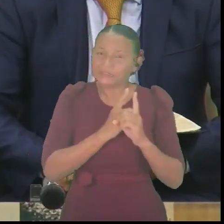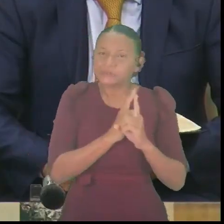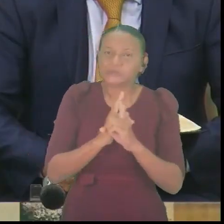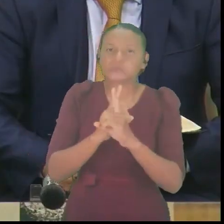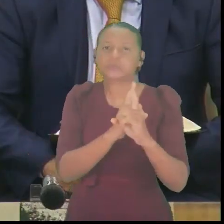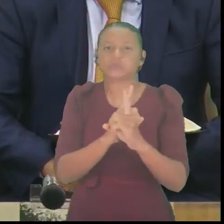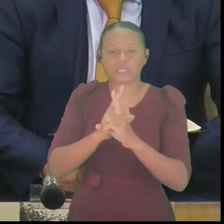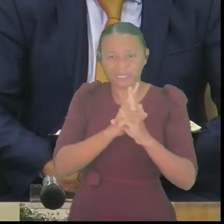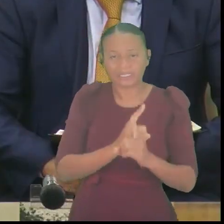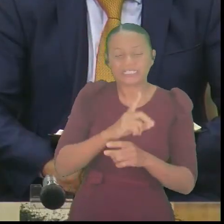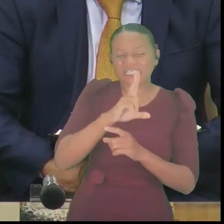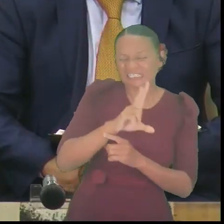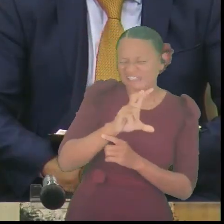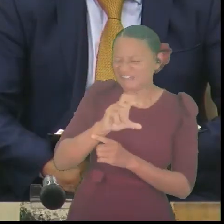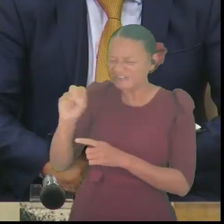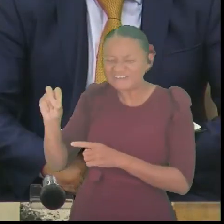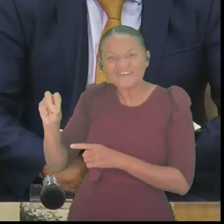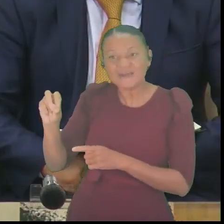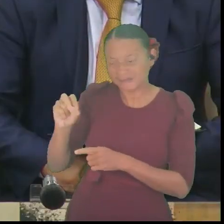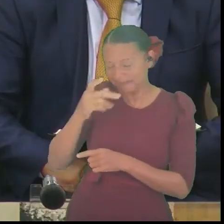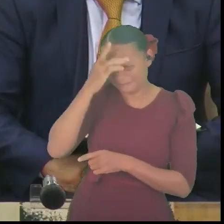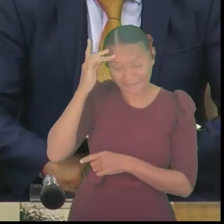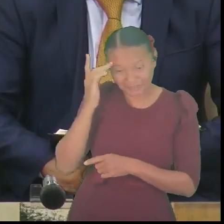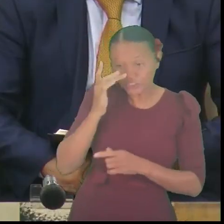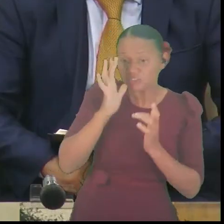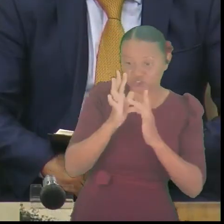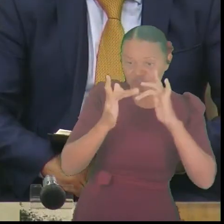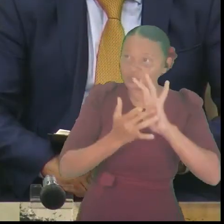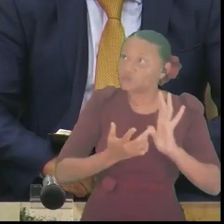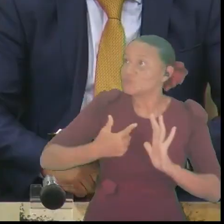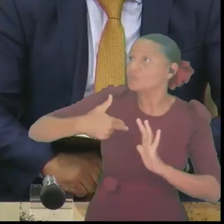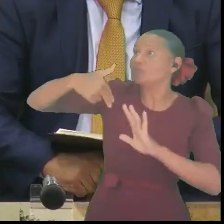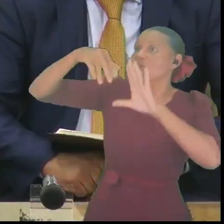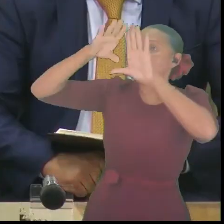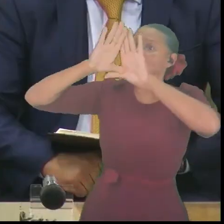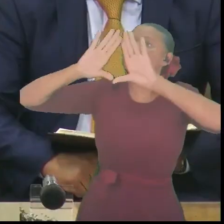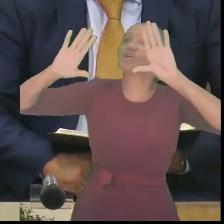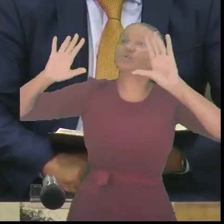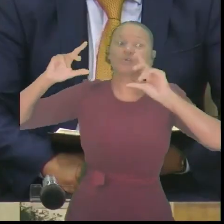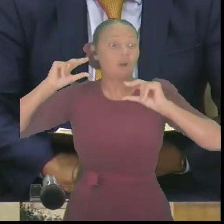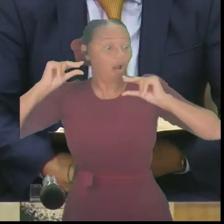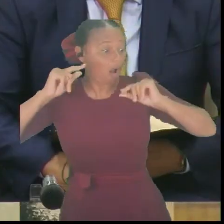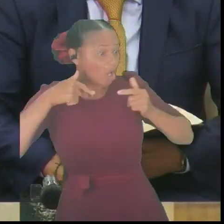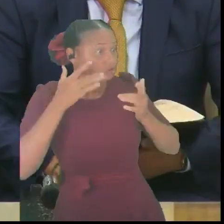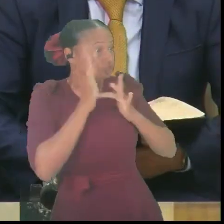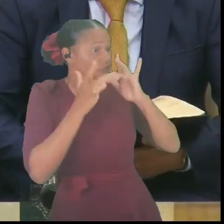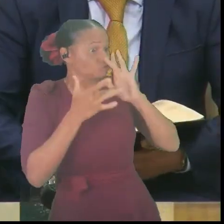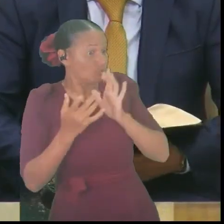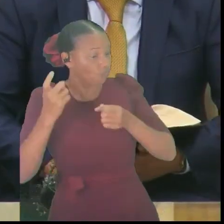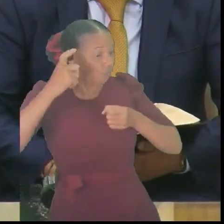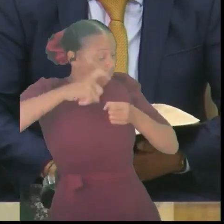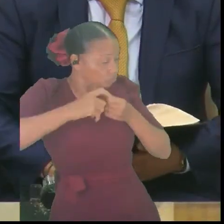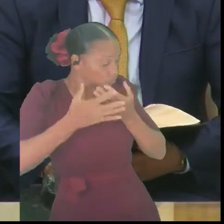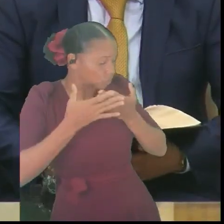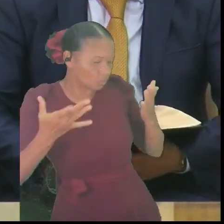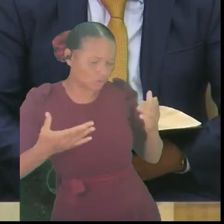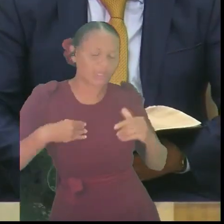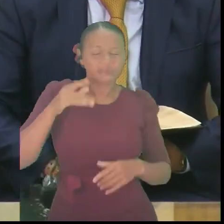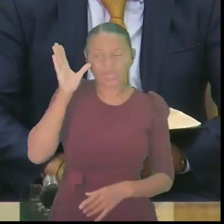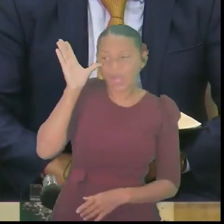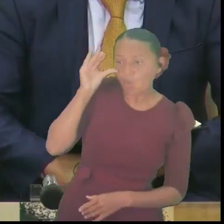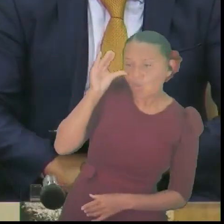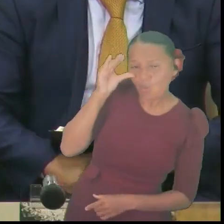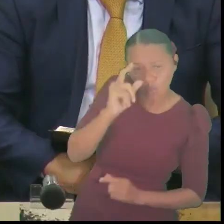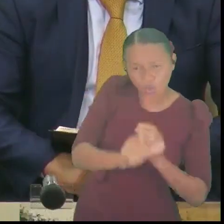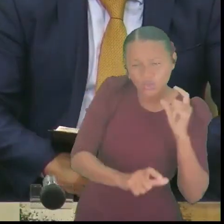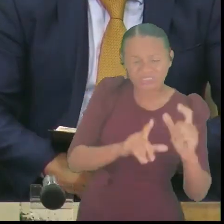passavam de 500 pessoas quando Jesus foi assunto ao céu, além daqueles que eram céticos, aqueles que eram curiosos, daqueles